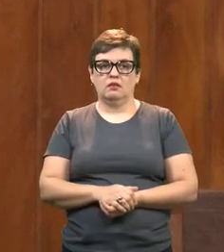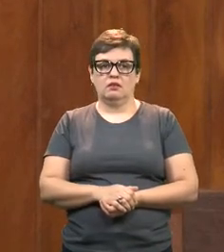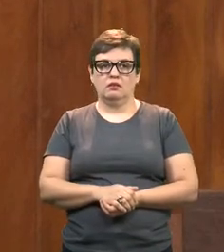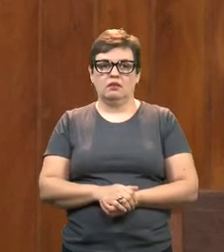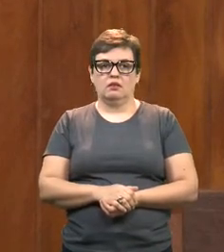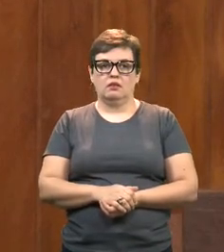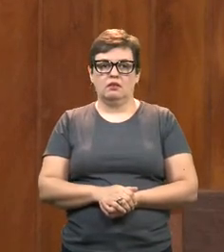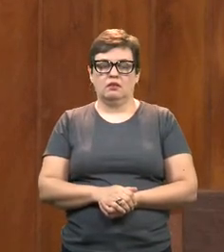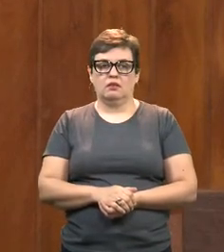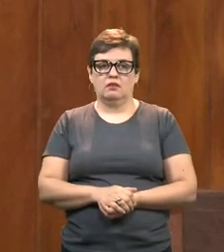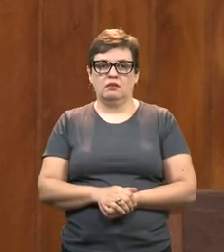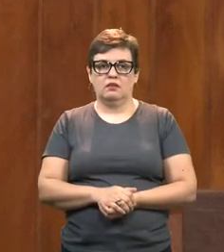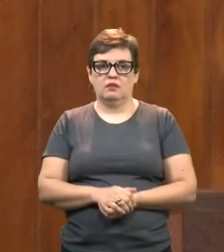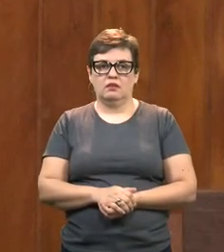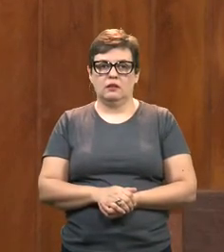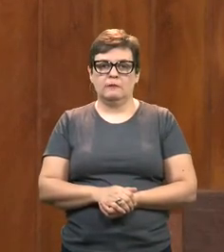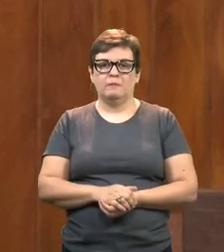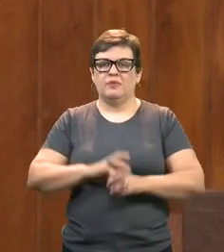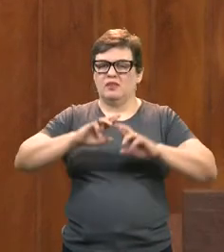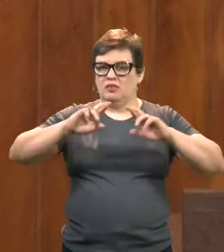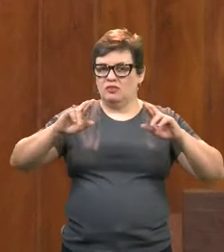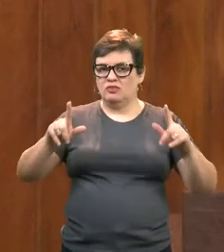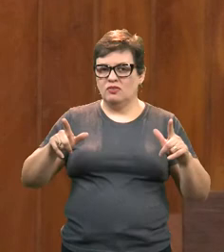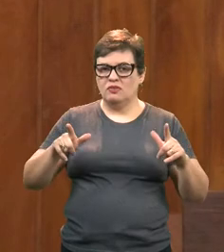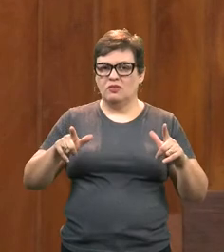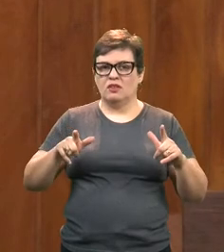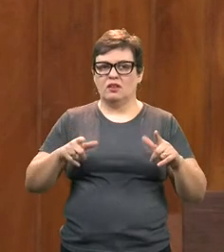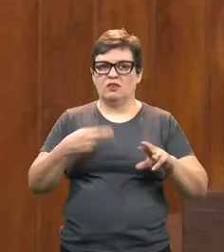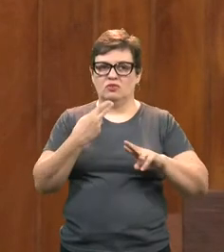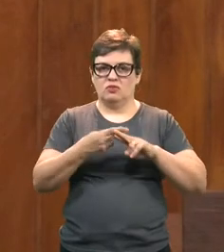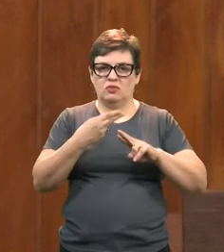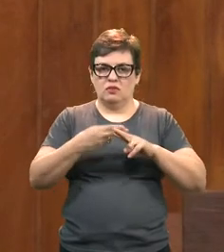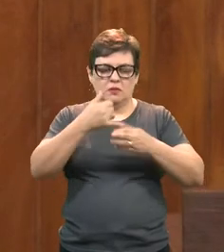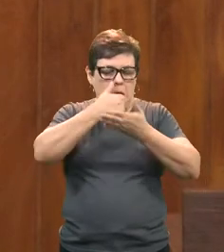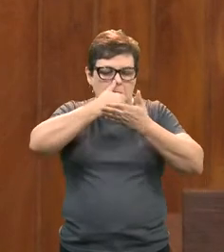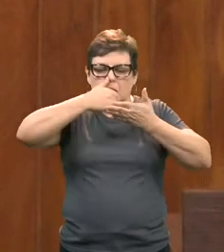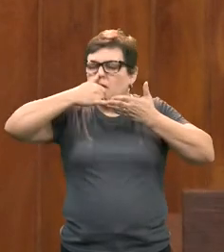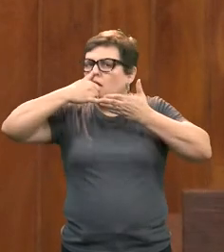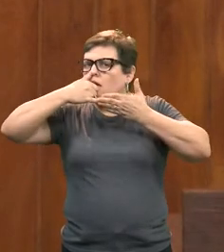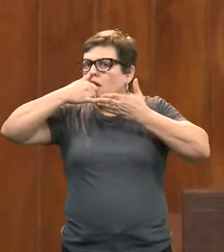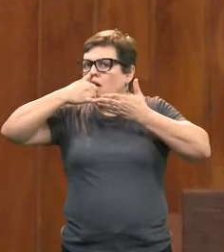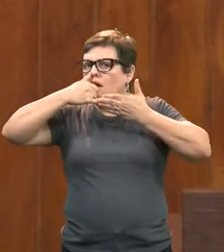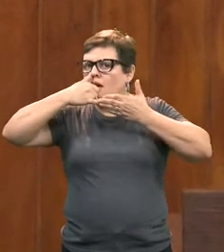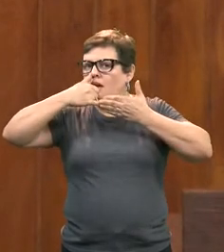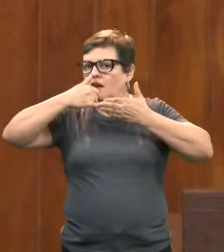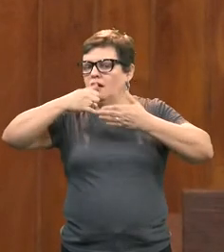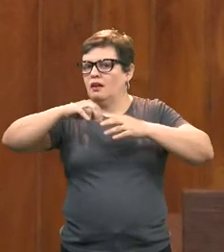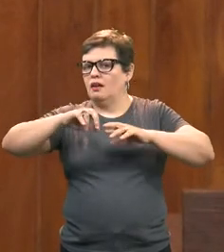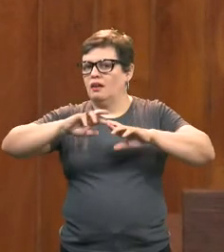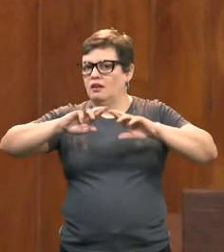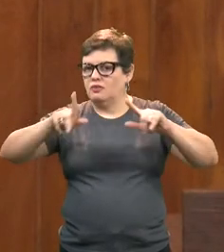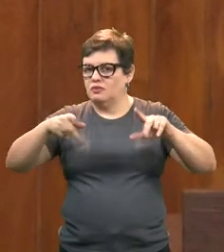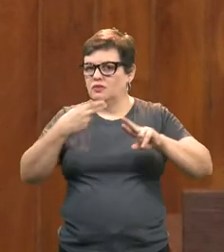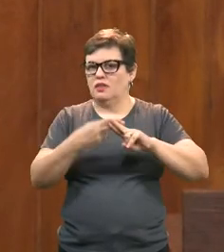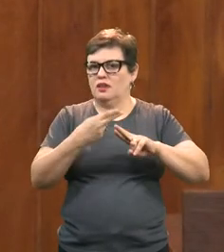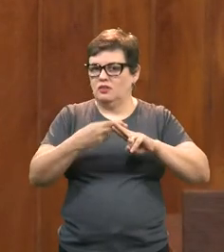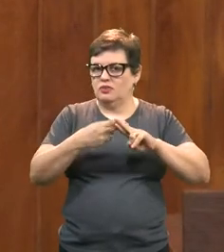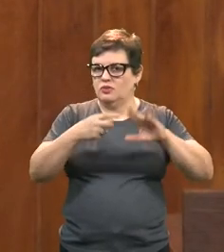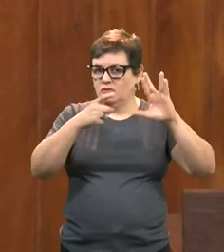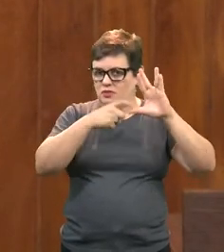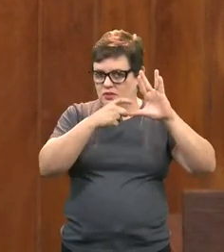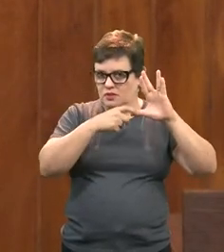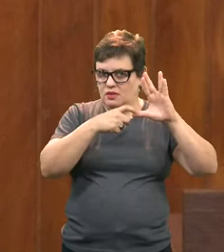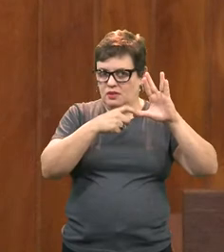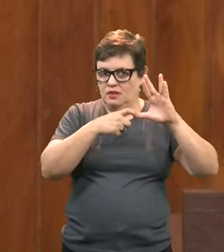uso abusivo, como drogas, trabalhei na saúde mental e, através da